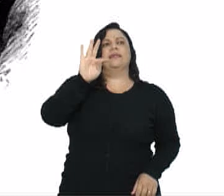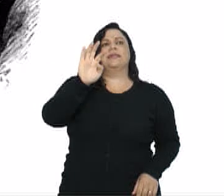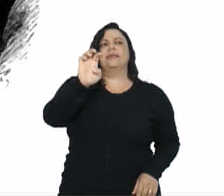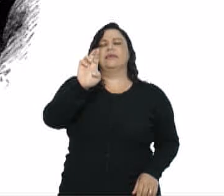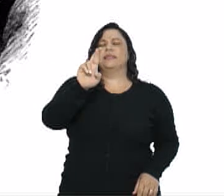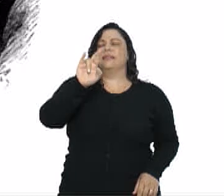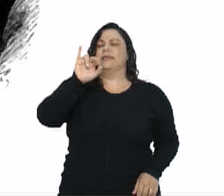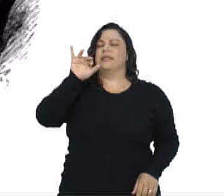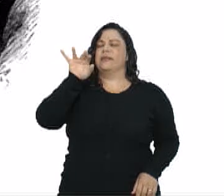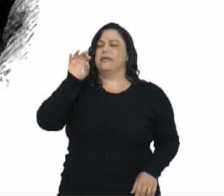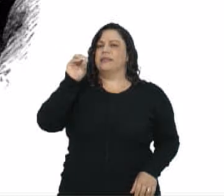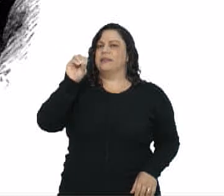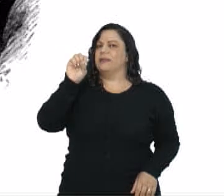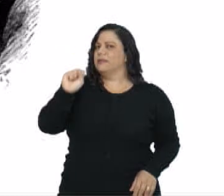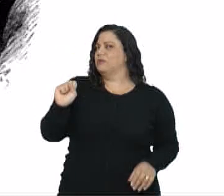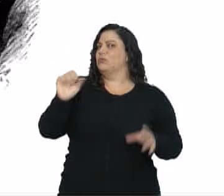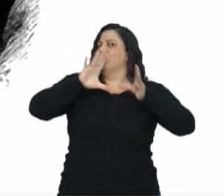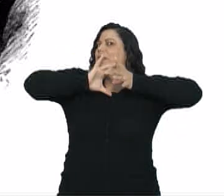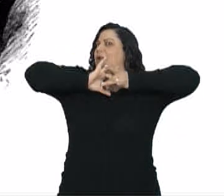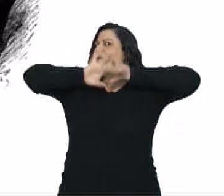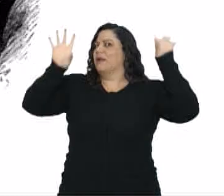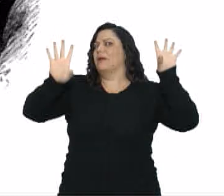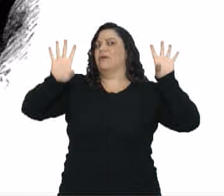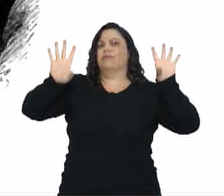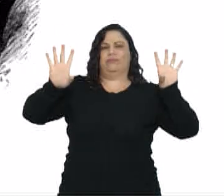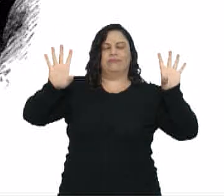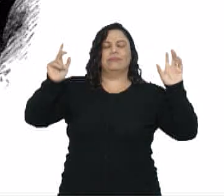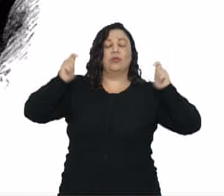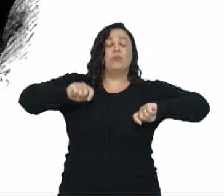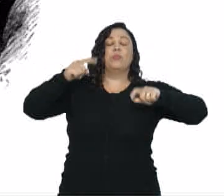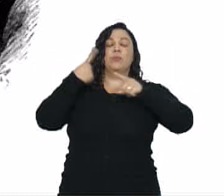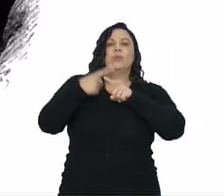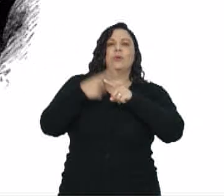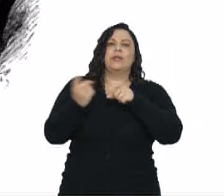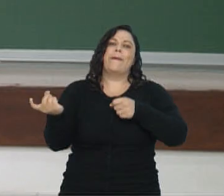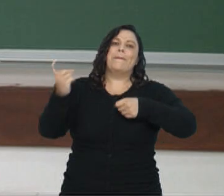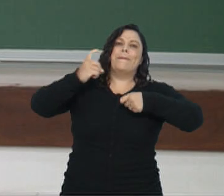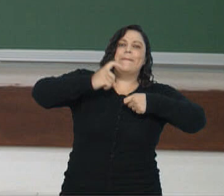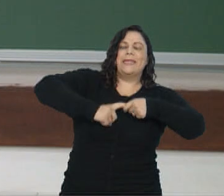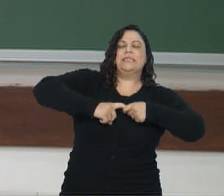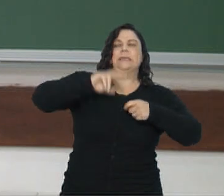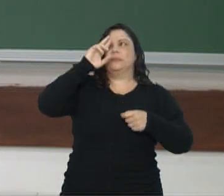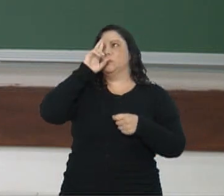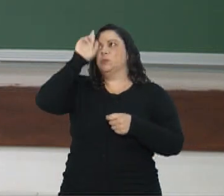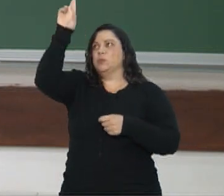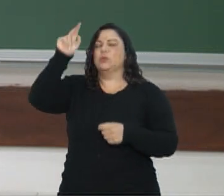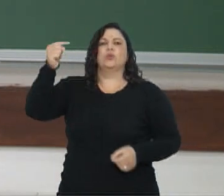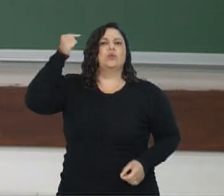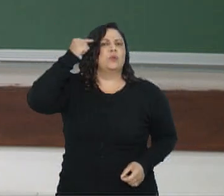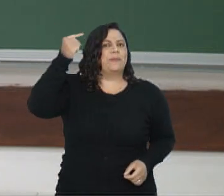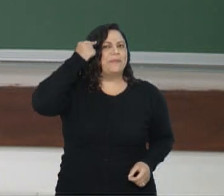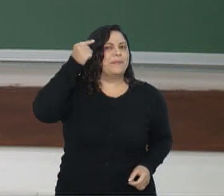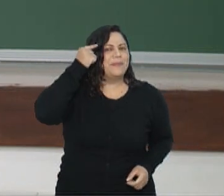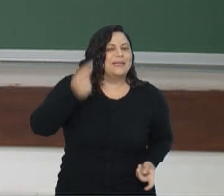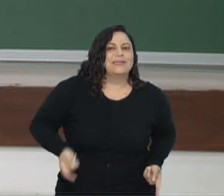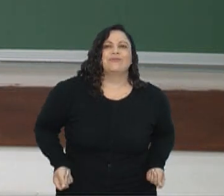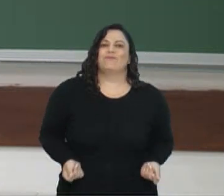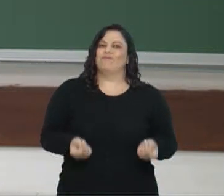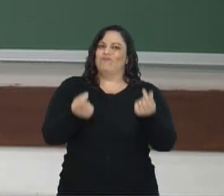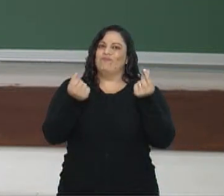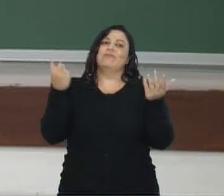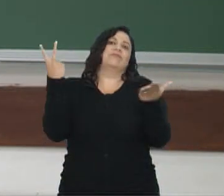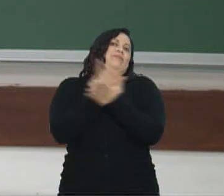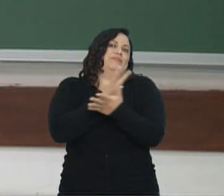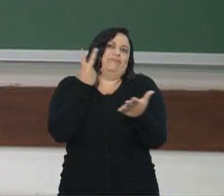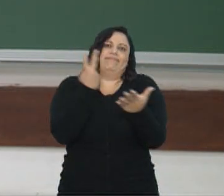Ele dizia que tanto o trabalhador quanto o patrão só pensa em dinheiro e que por isso está errado. A pessoa tem que pensar nas suas paixões, naquilo